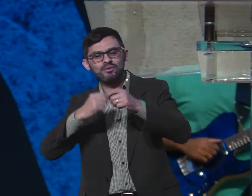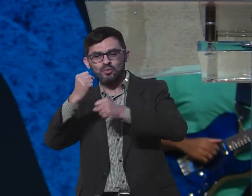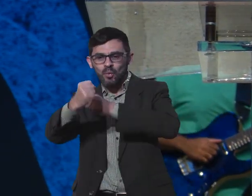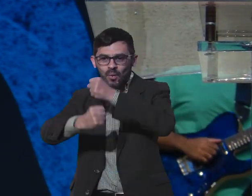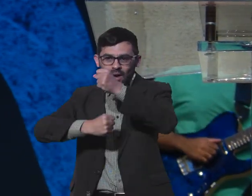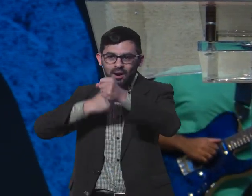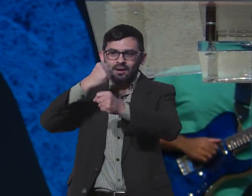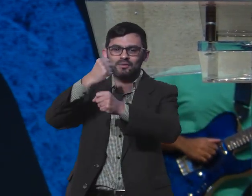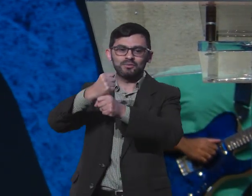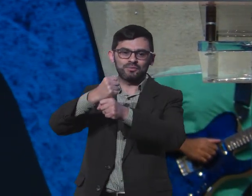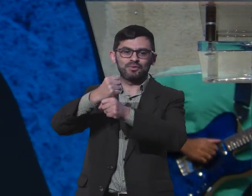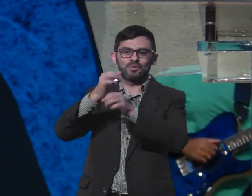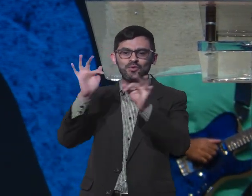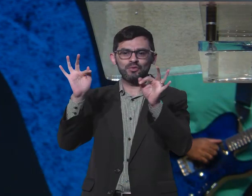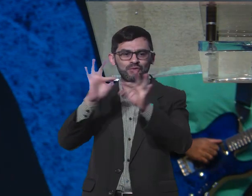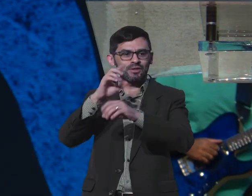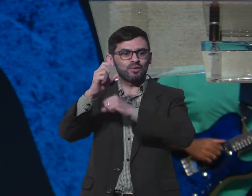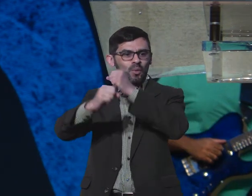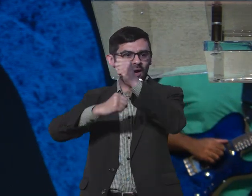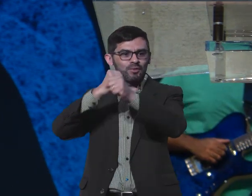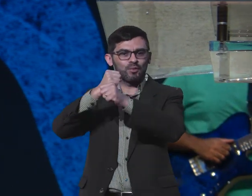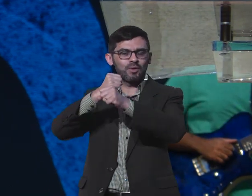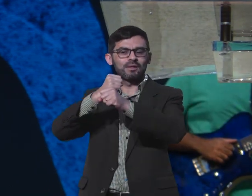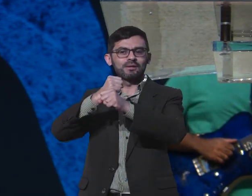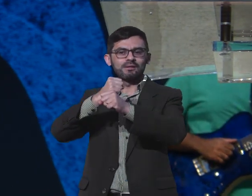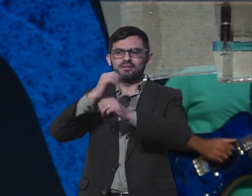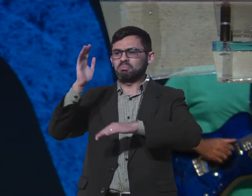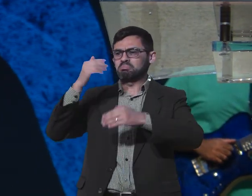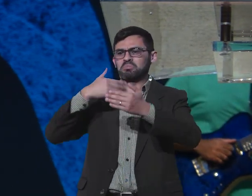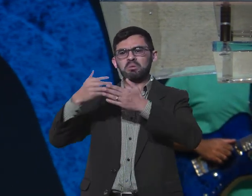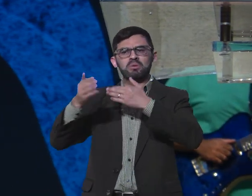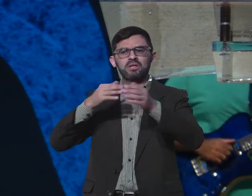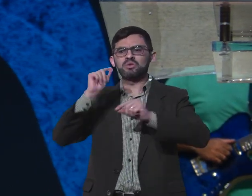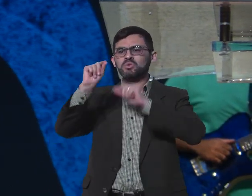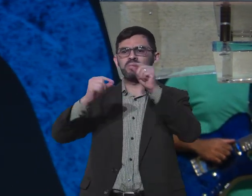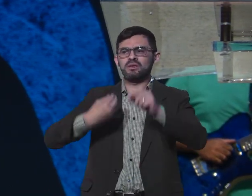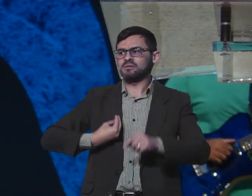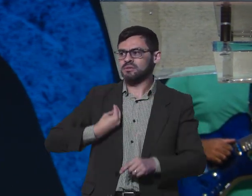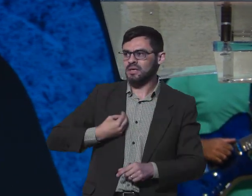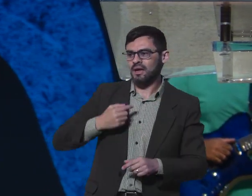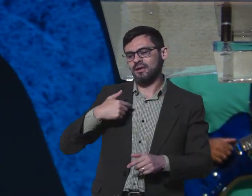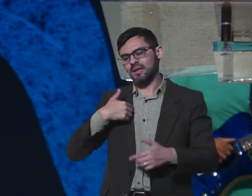vem. Independente de quem esteja aqui, tá, gente? Eu faço